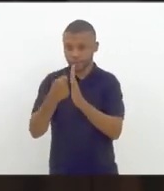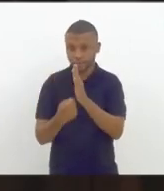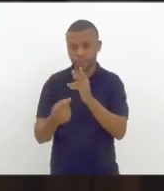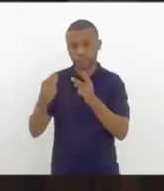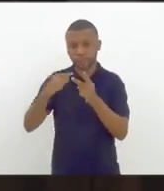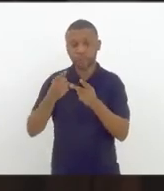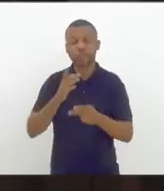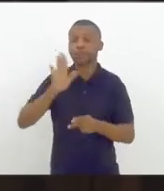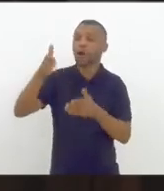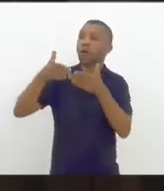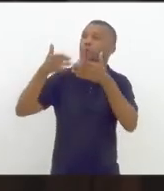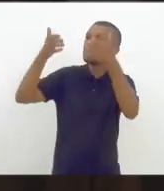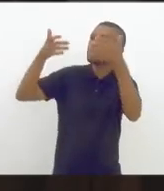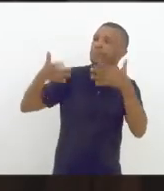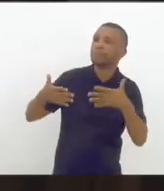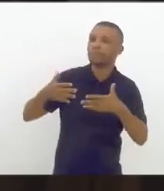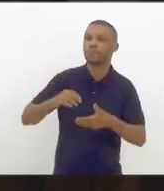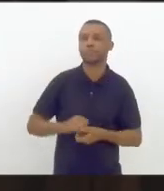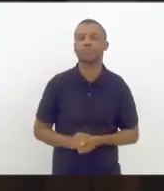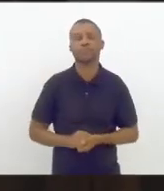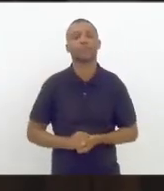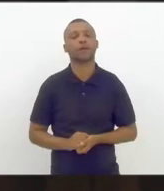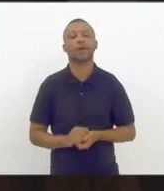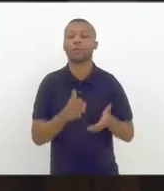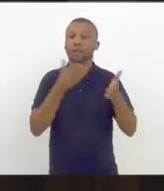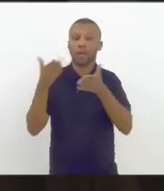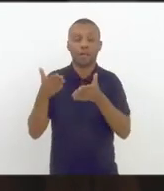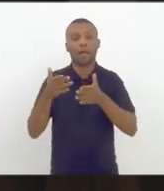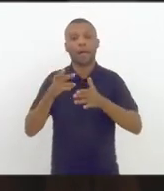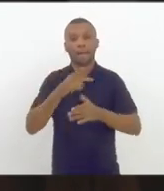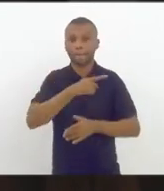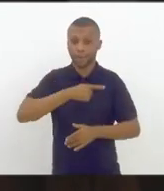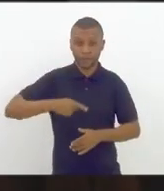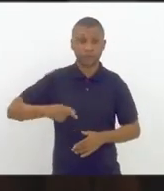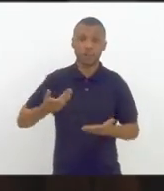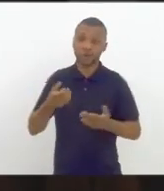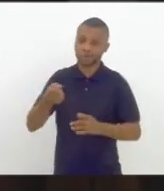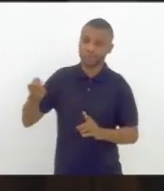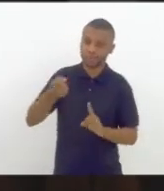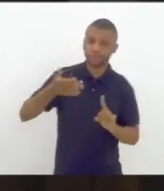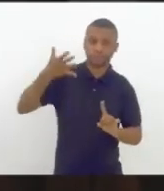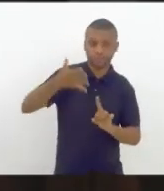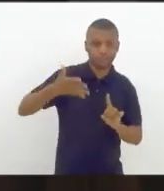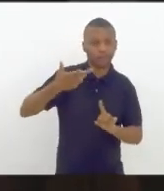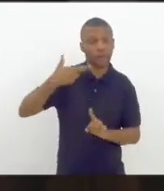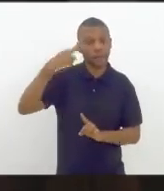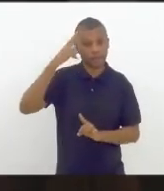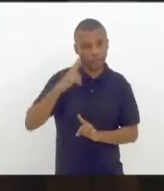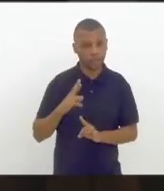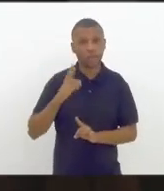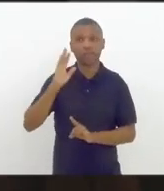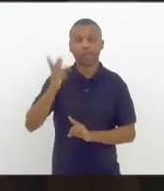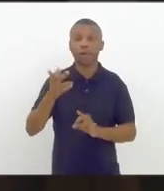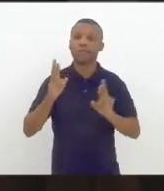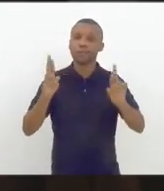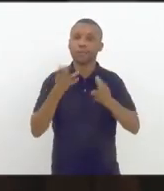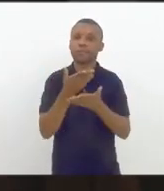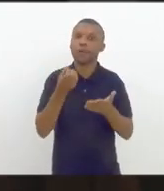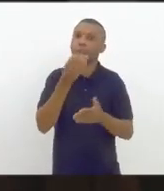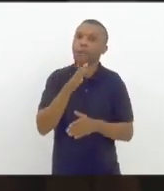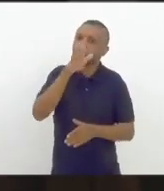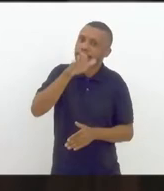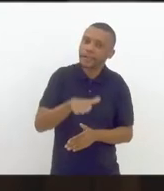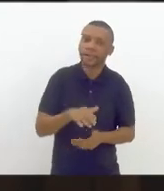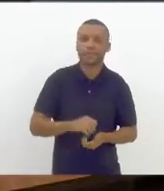tratar. Questão de ordem, senhor presidente. Na ordem do dia, a presidência passa a palavra à deputada Renata Souza e já deseja a todos uma boa